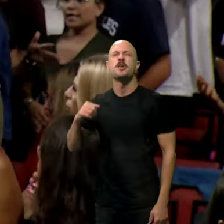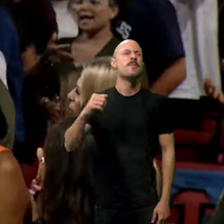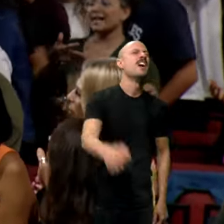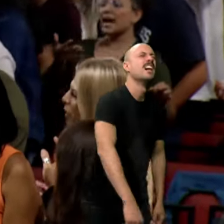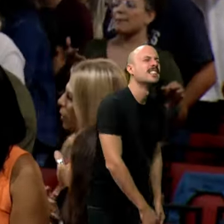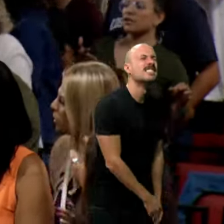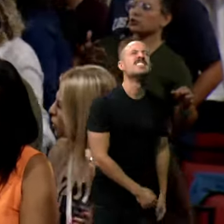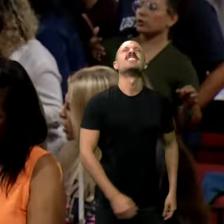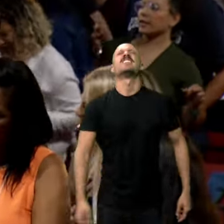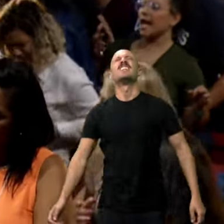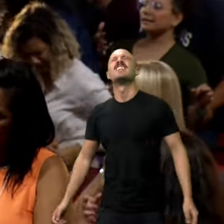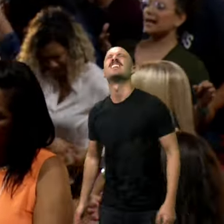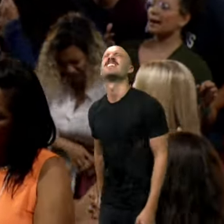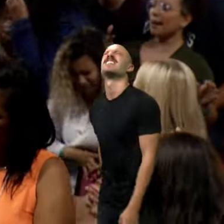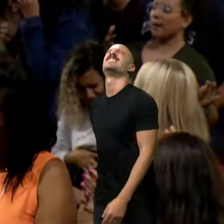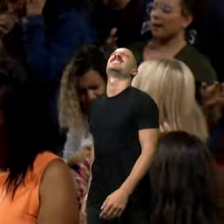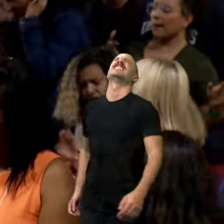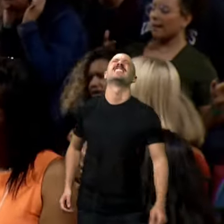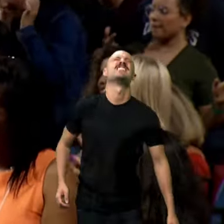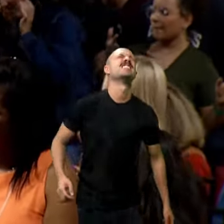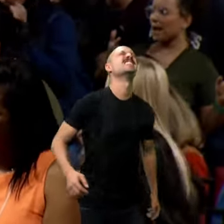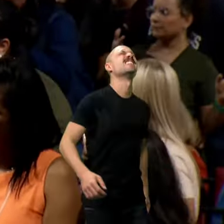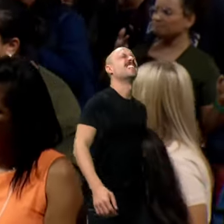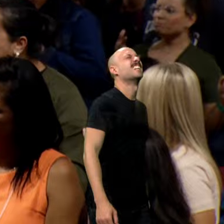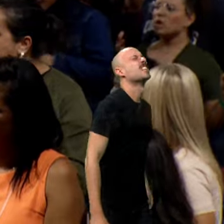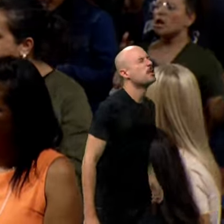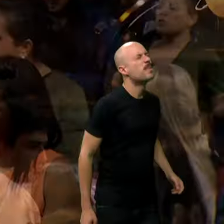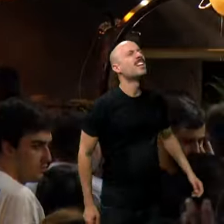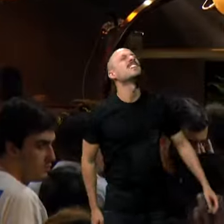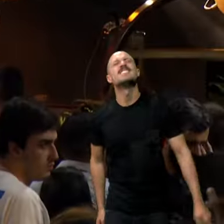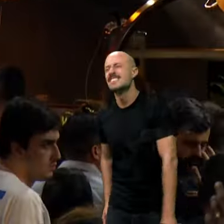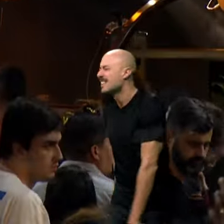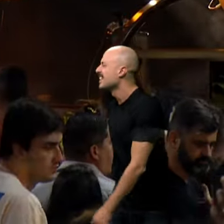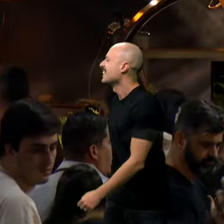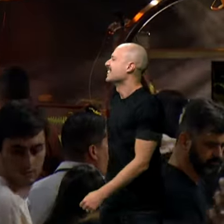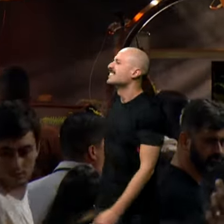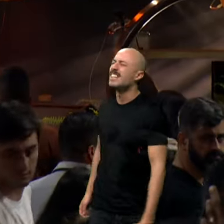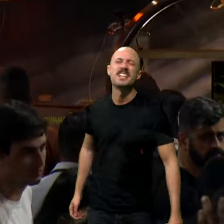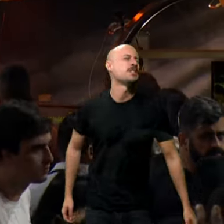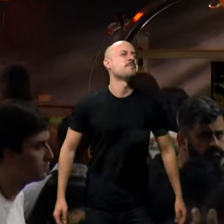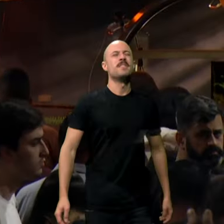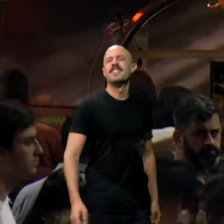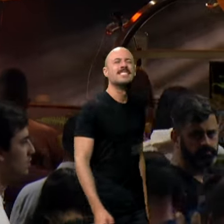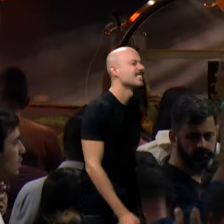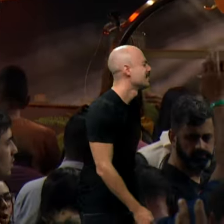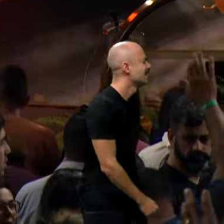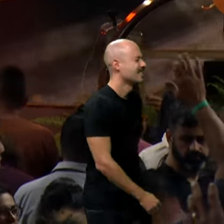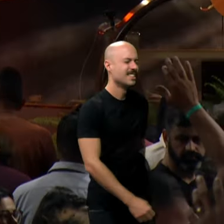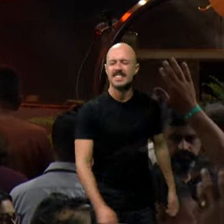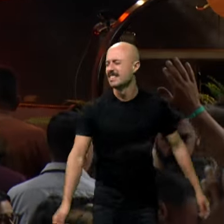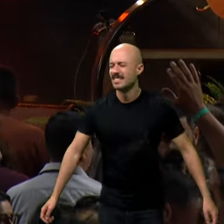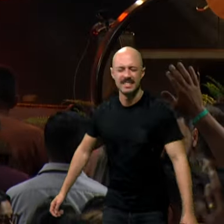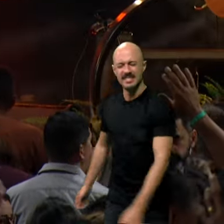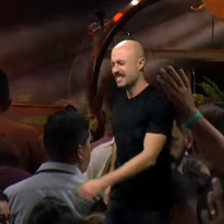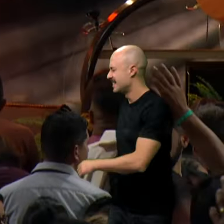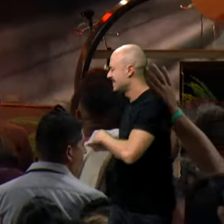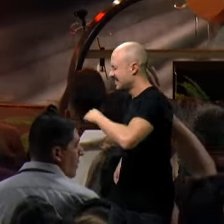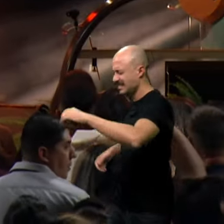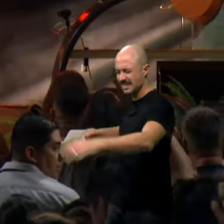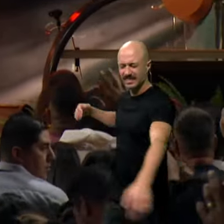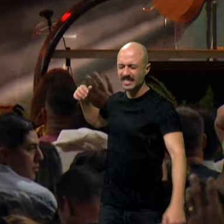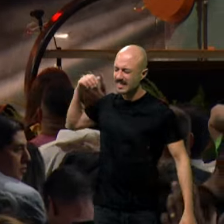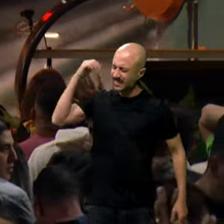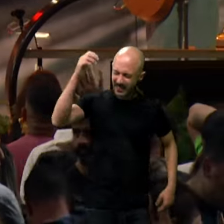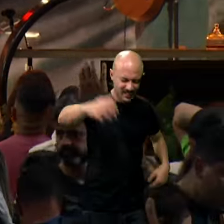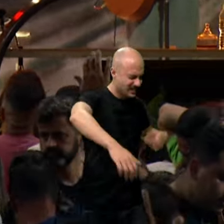ori mi canta mandala mas o mas, ori mi canta la mas sobri andanai, ori de canta ori mi canta la mas sobri andanai, ori canta la